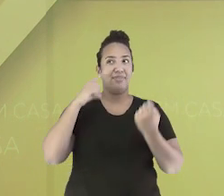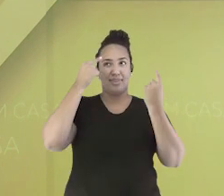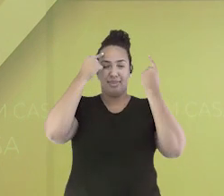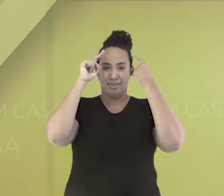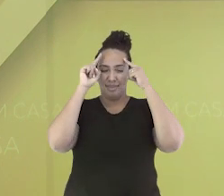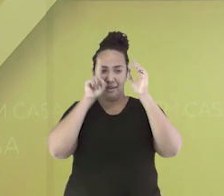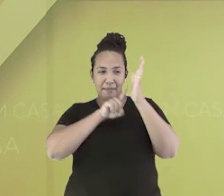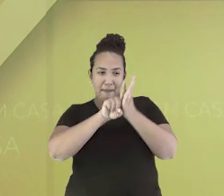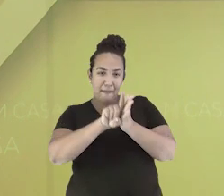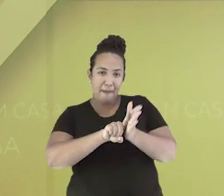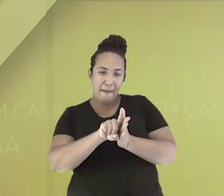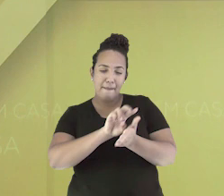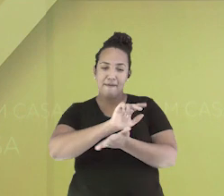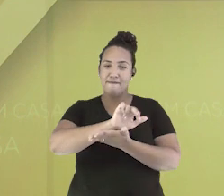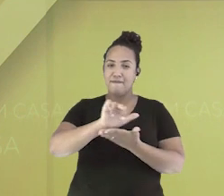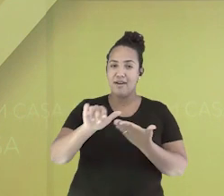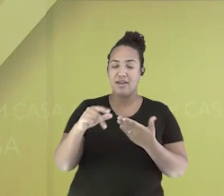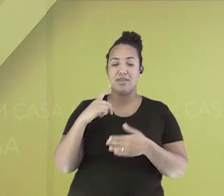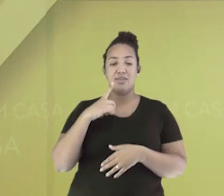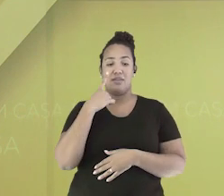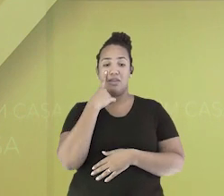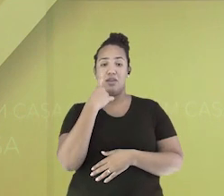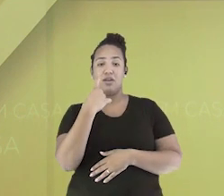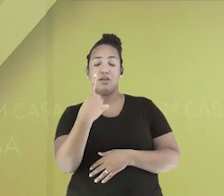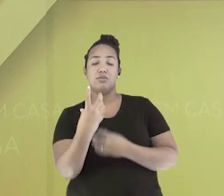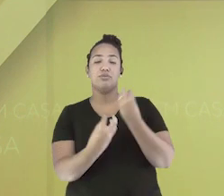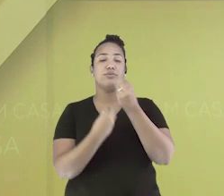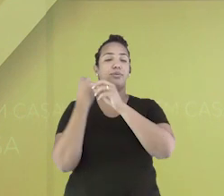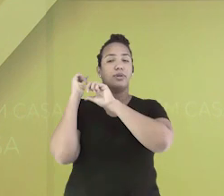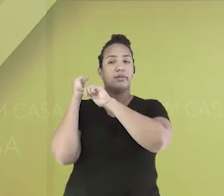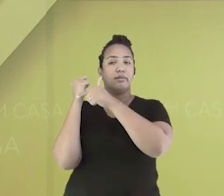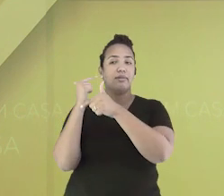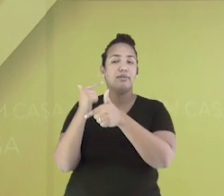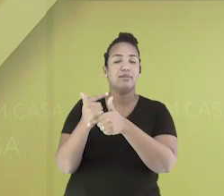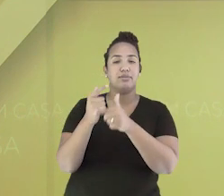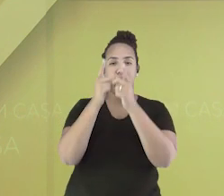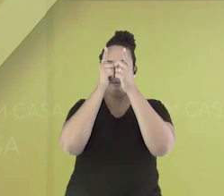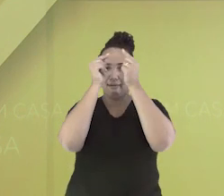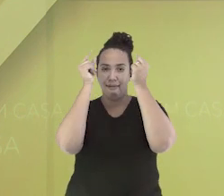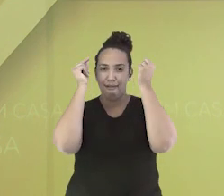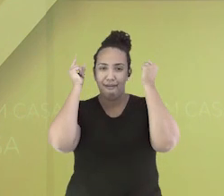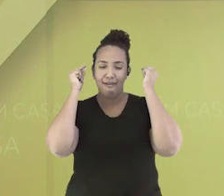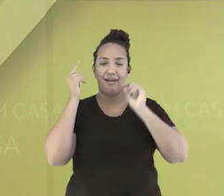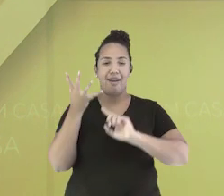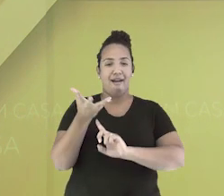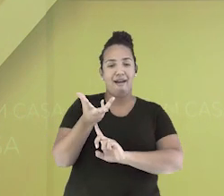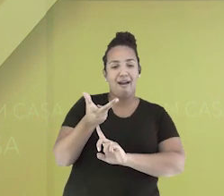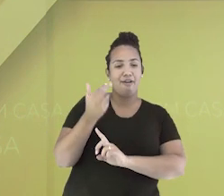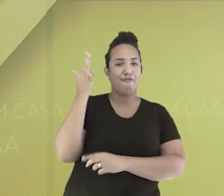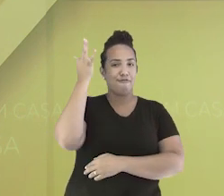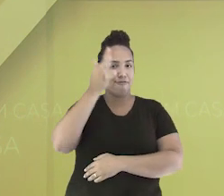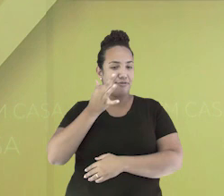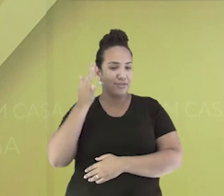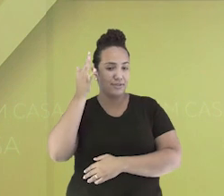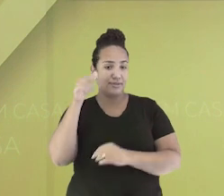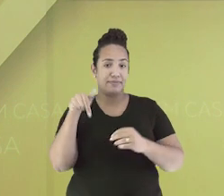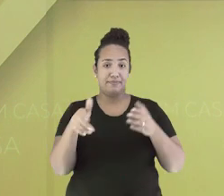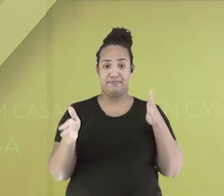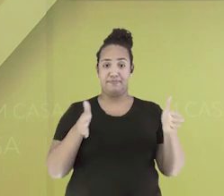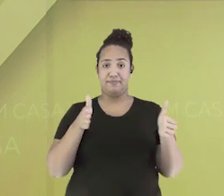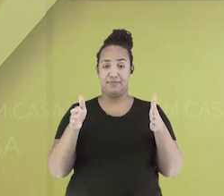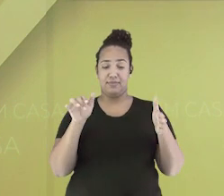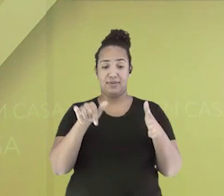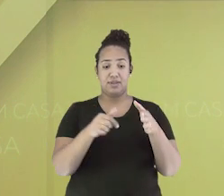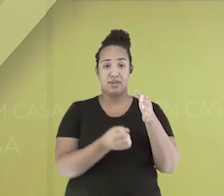intelectuais. Houve um interesse muito grande sobre as tradições gregas, sua arte e filosofia. Também foi nesse período que foram